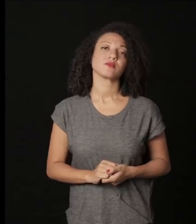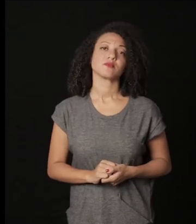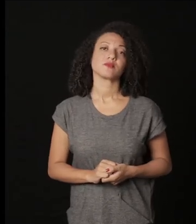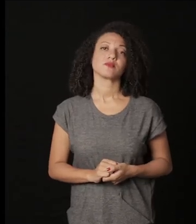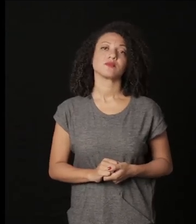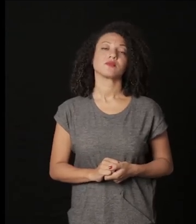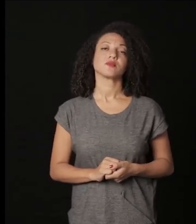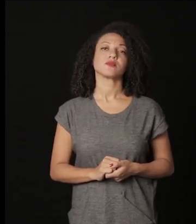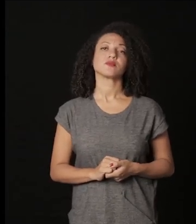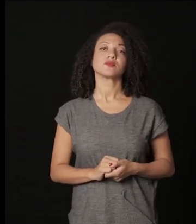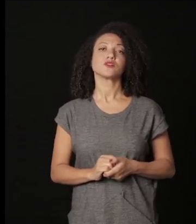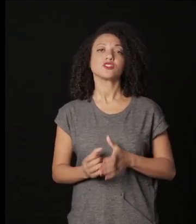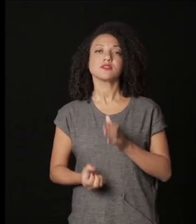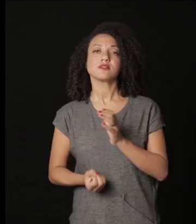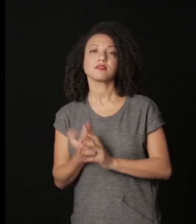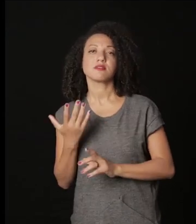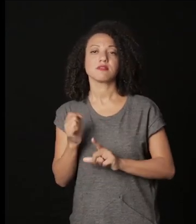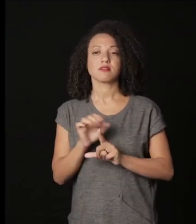de